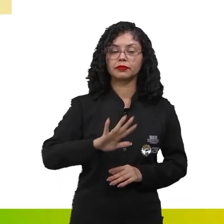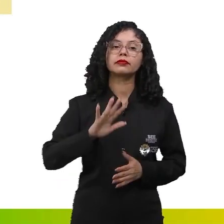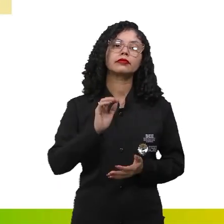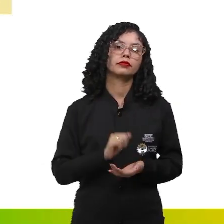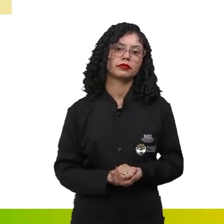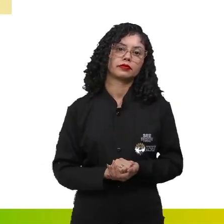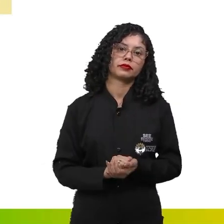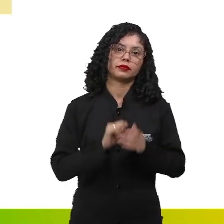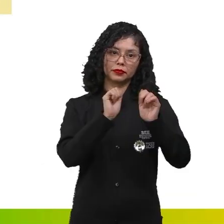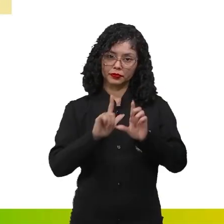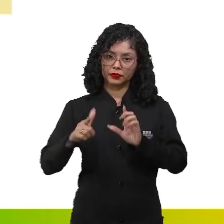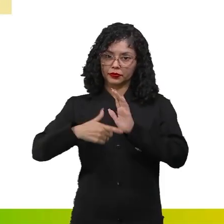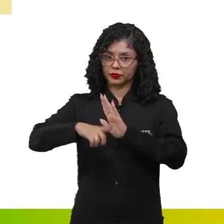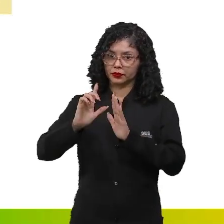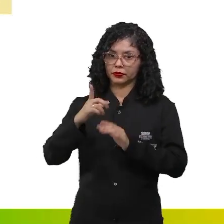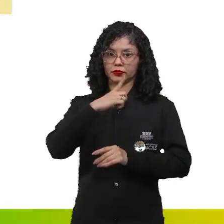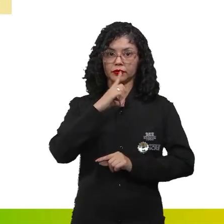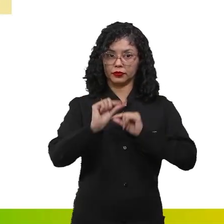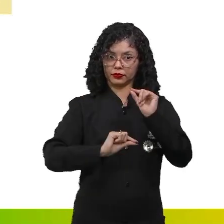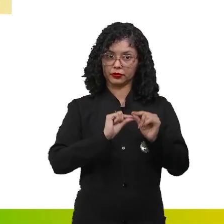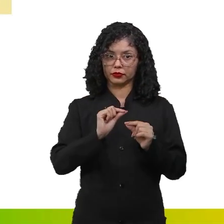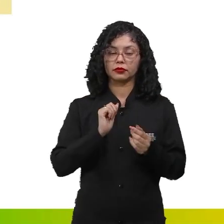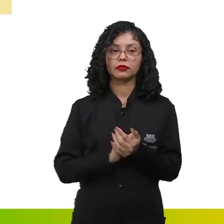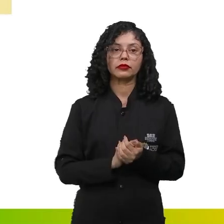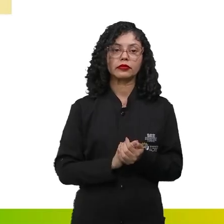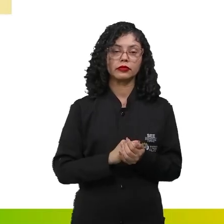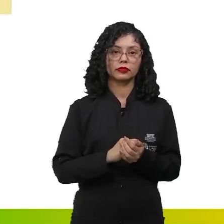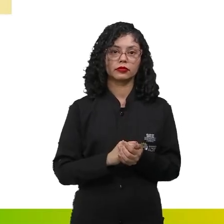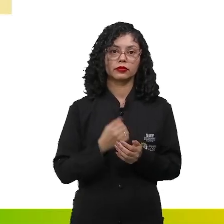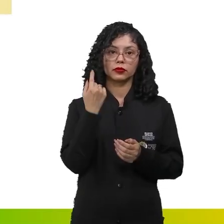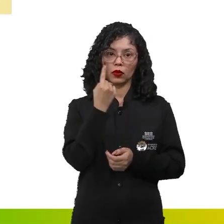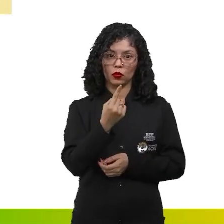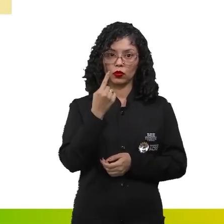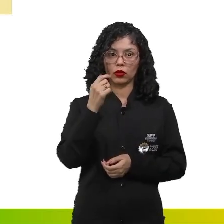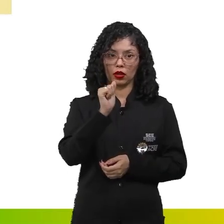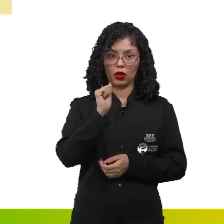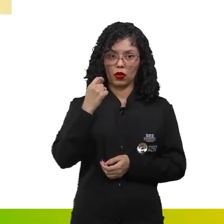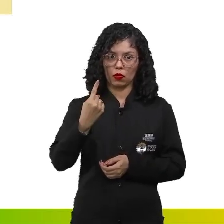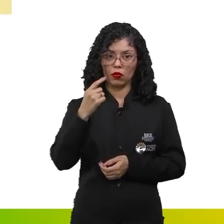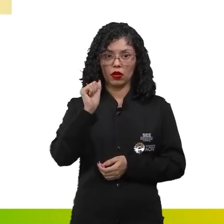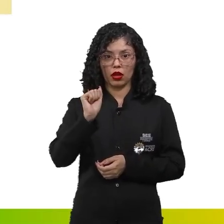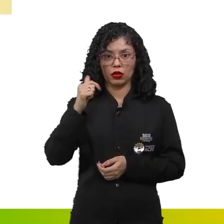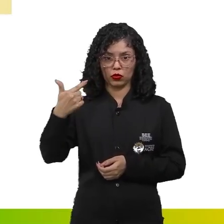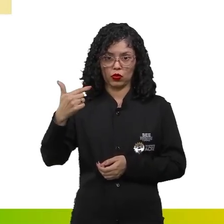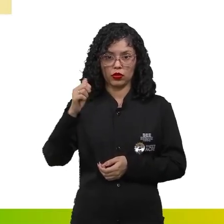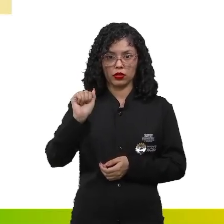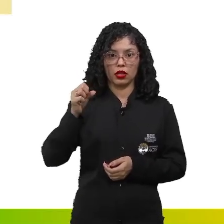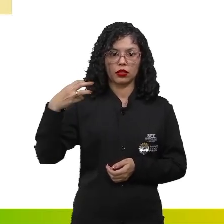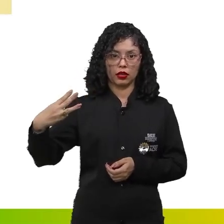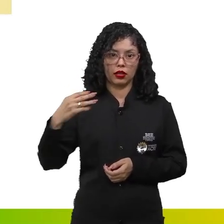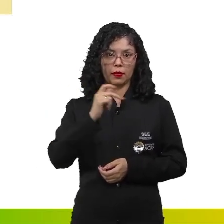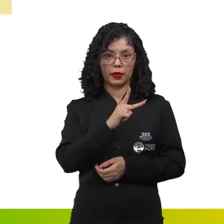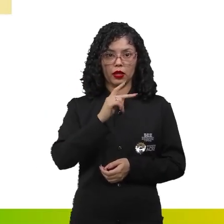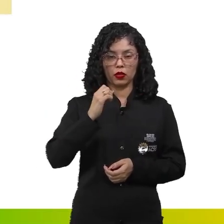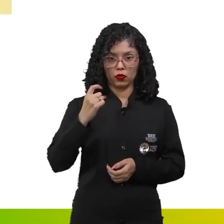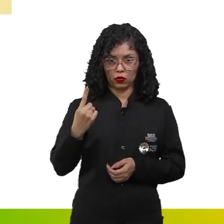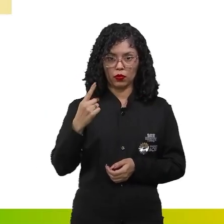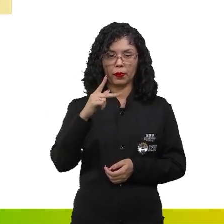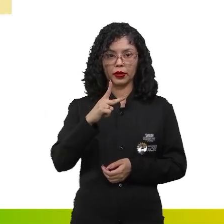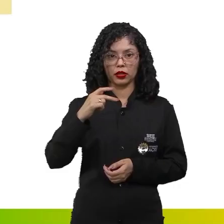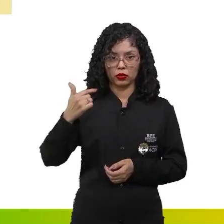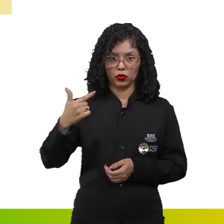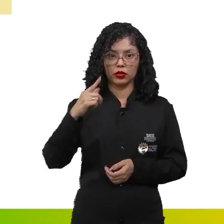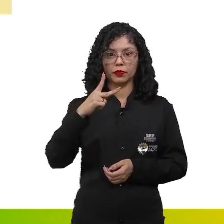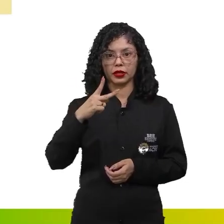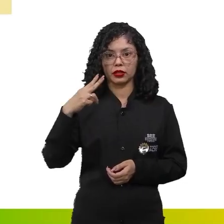Generalizando, o caso do slide anterior, nós temos A1, A2 e A3 as sequências, e P1, P2, P3,